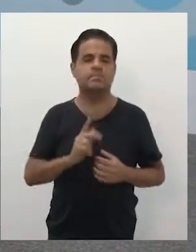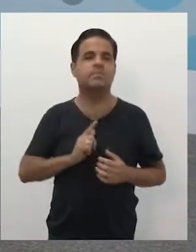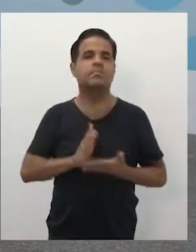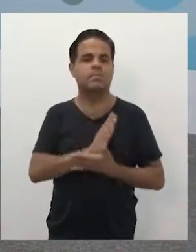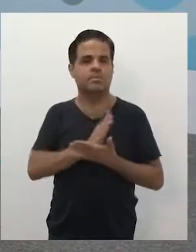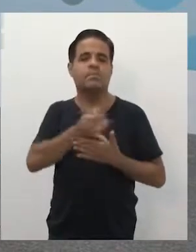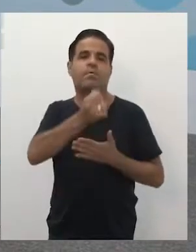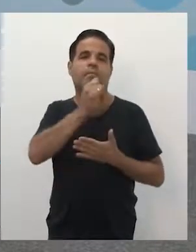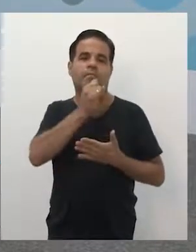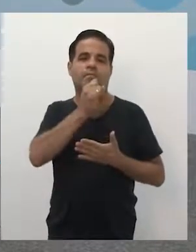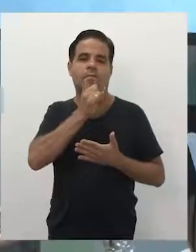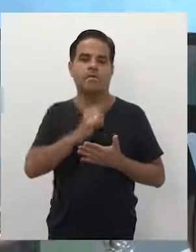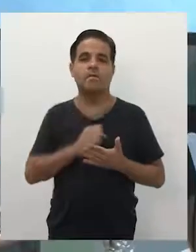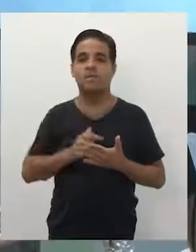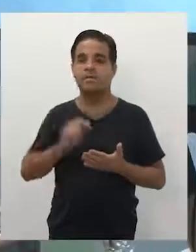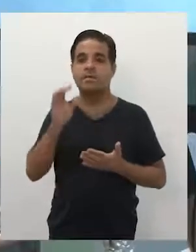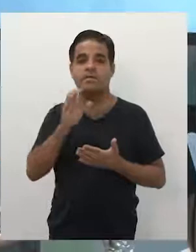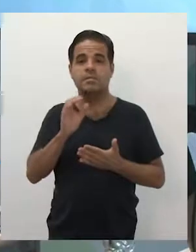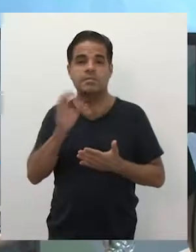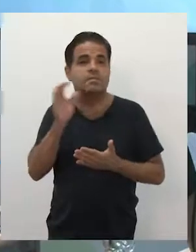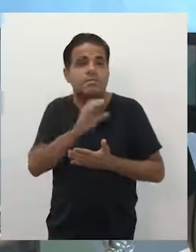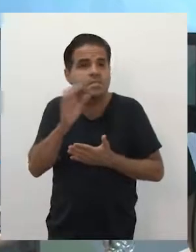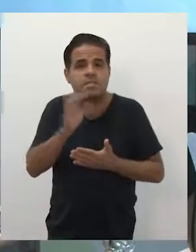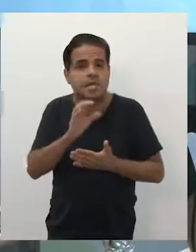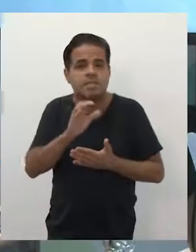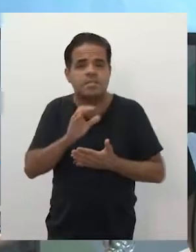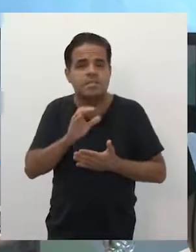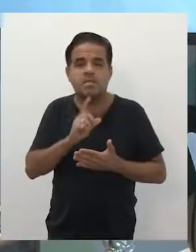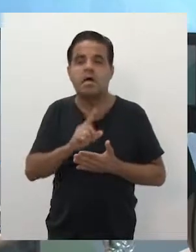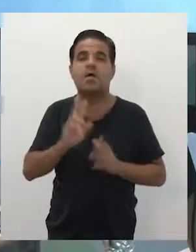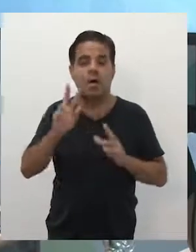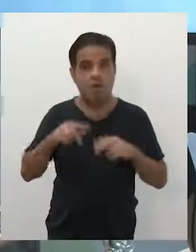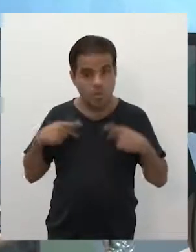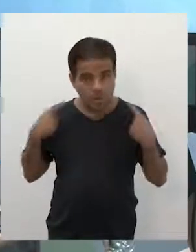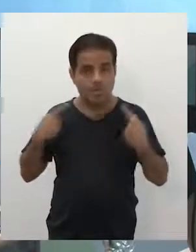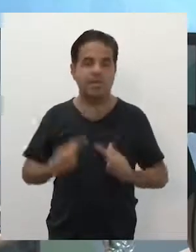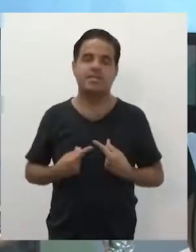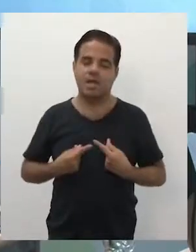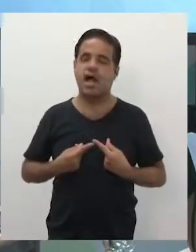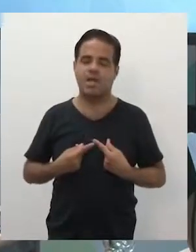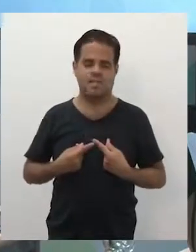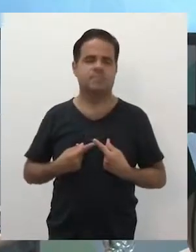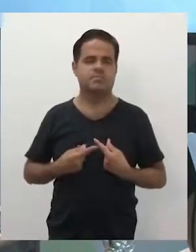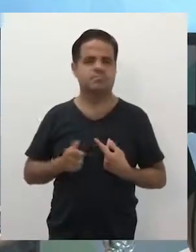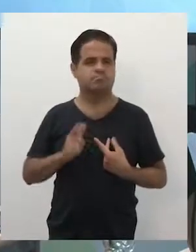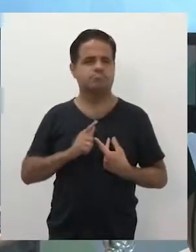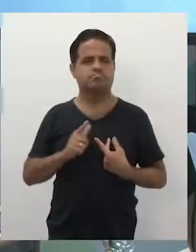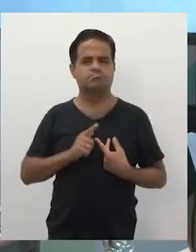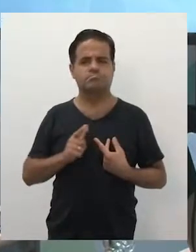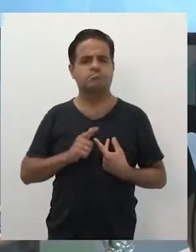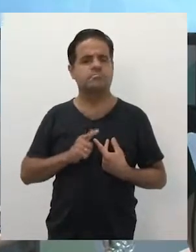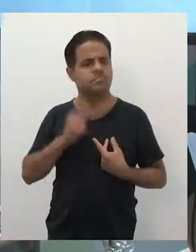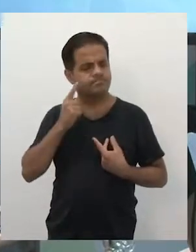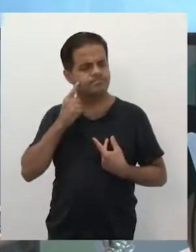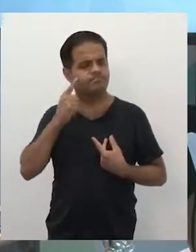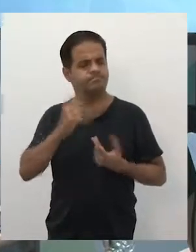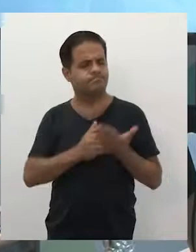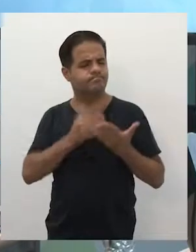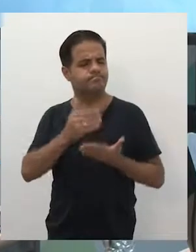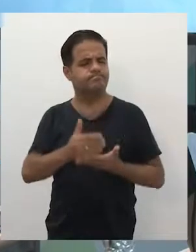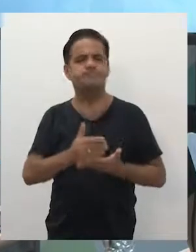aqui, ó. Emergências, não são apenas emergências, elas são humanitárias, né? Então, eu tenho aí essa